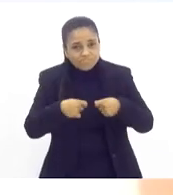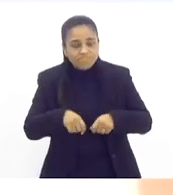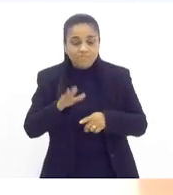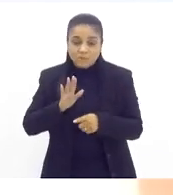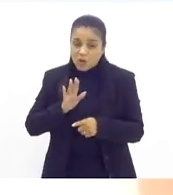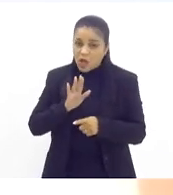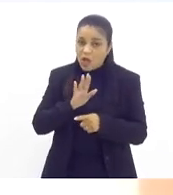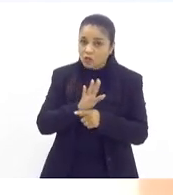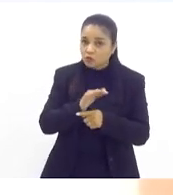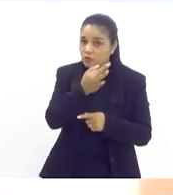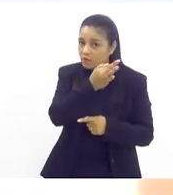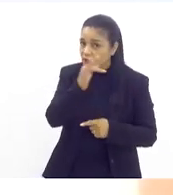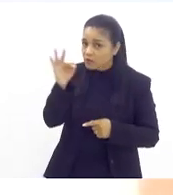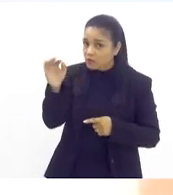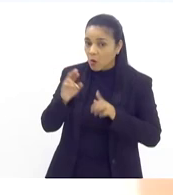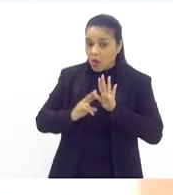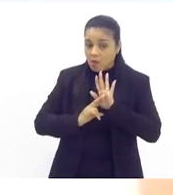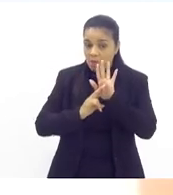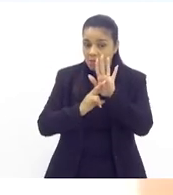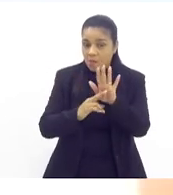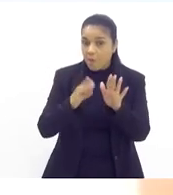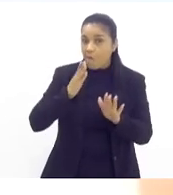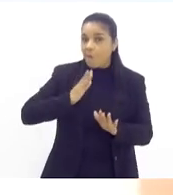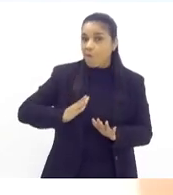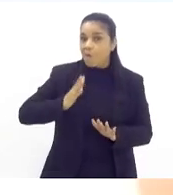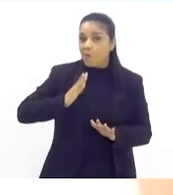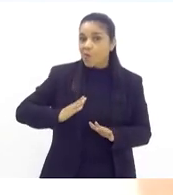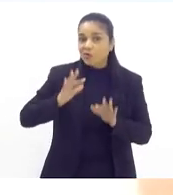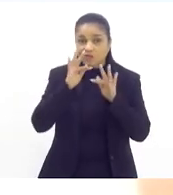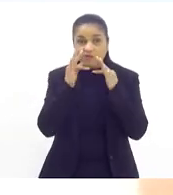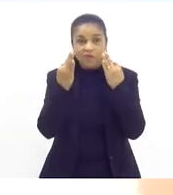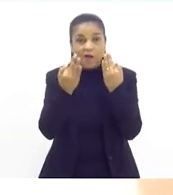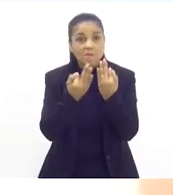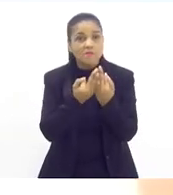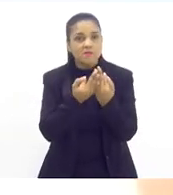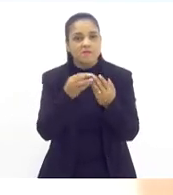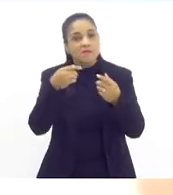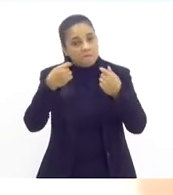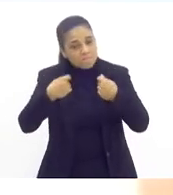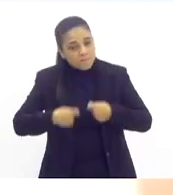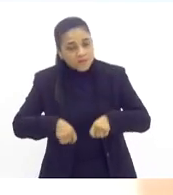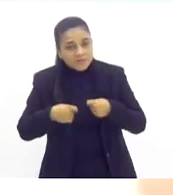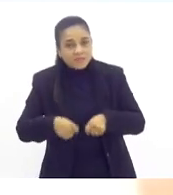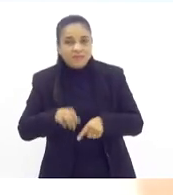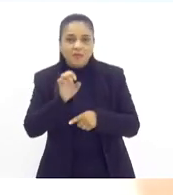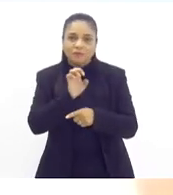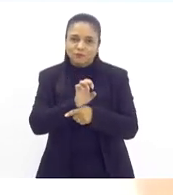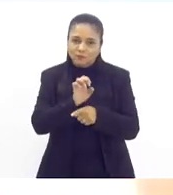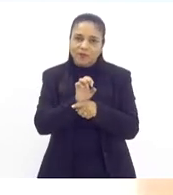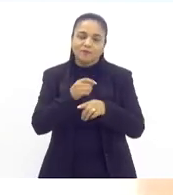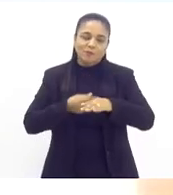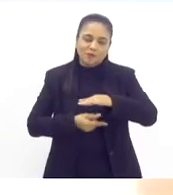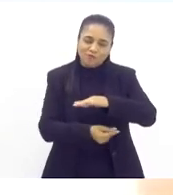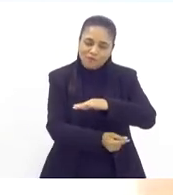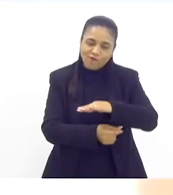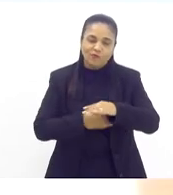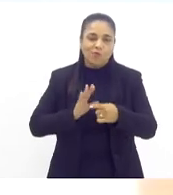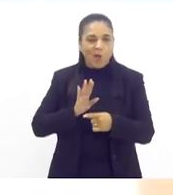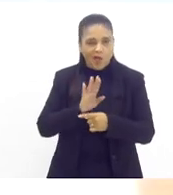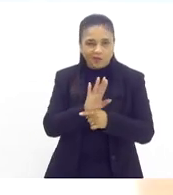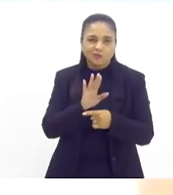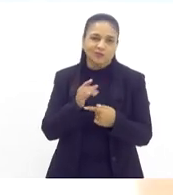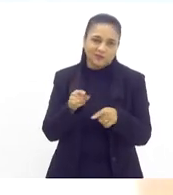federal, representada pelo Bolsa Família, ele certamente tem a necessidade de ter recursos carreados para ele. E nós temos